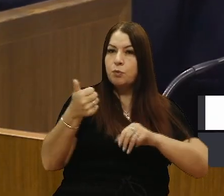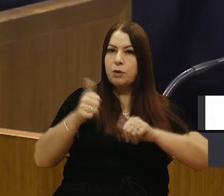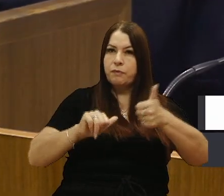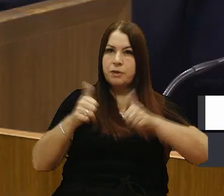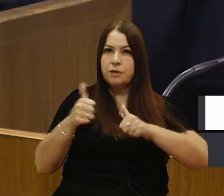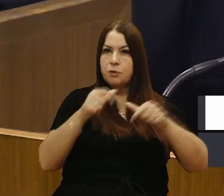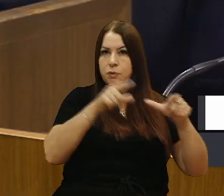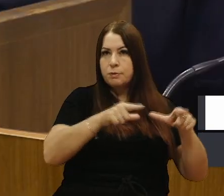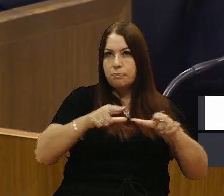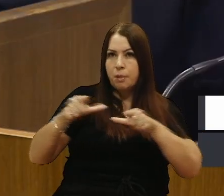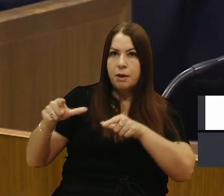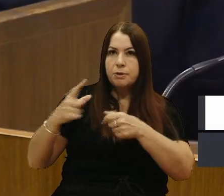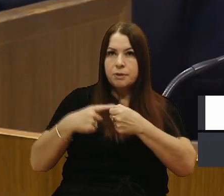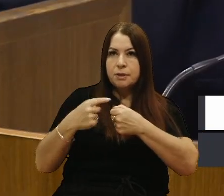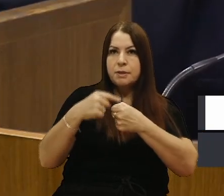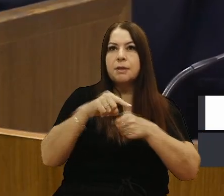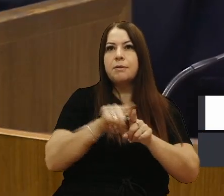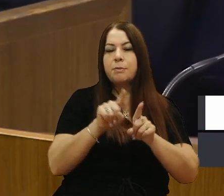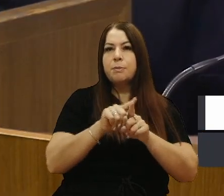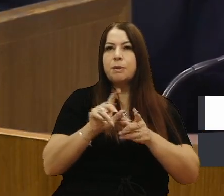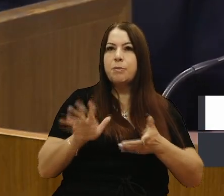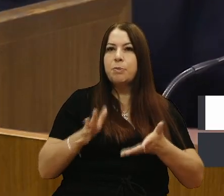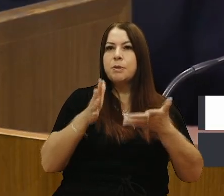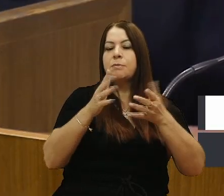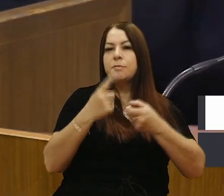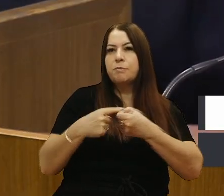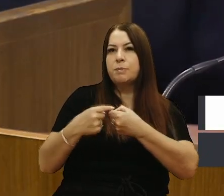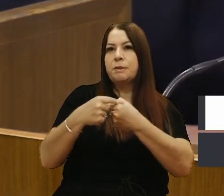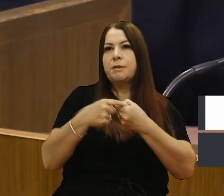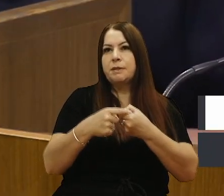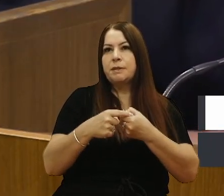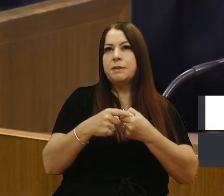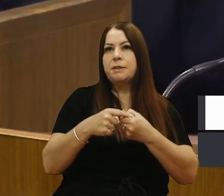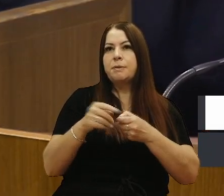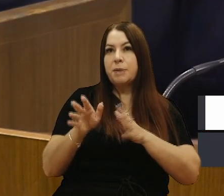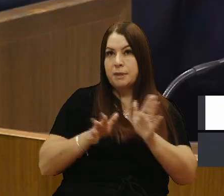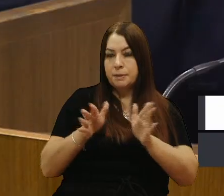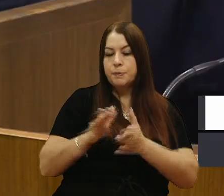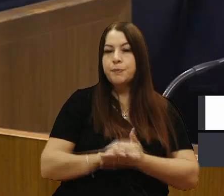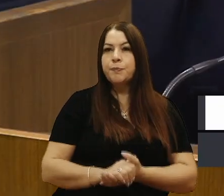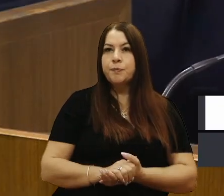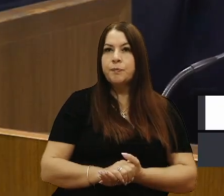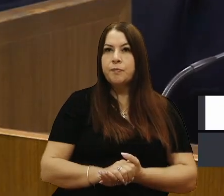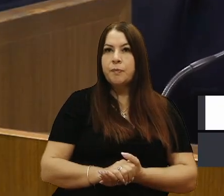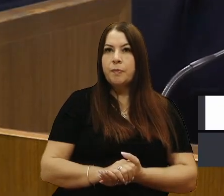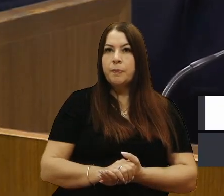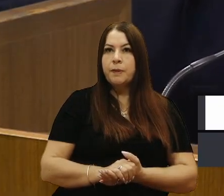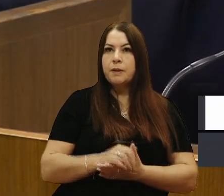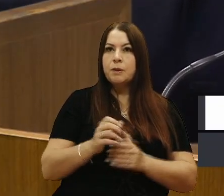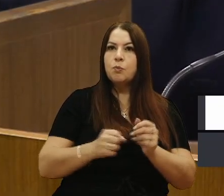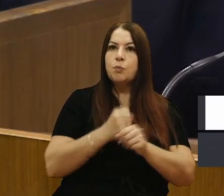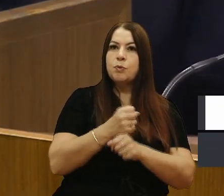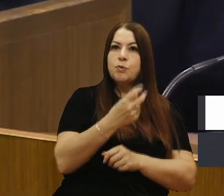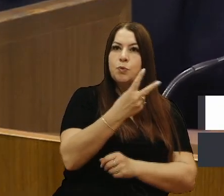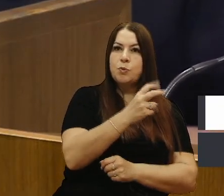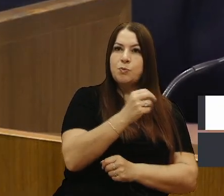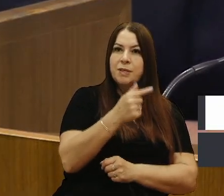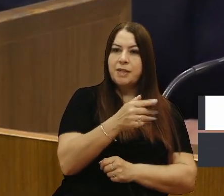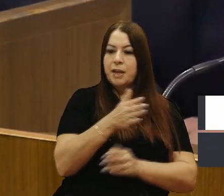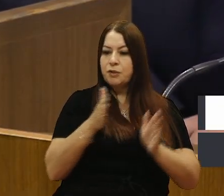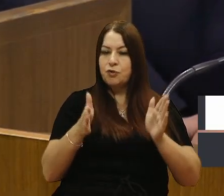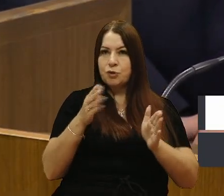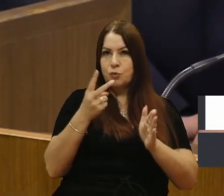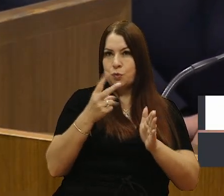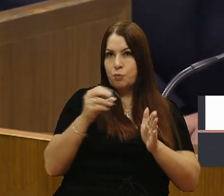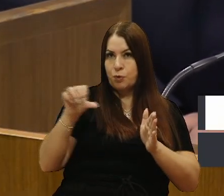dos espaços urbanos e à promoção de uma cidade mais acessível. Entre os anos de 2007 e